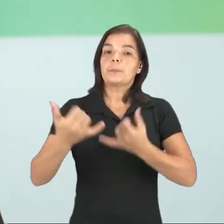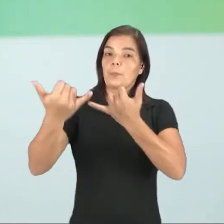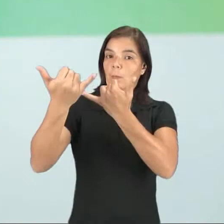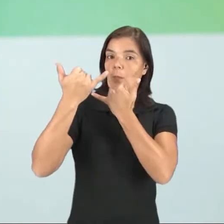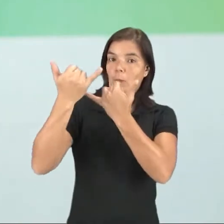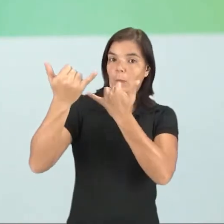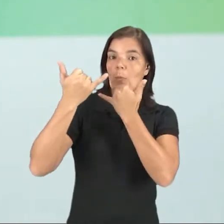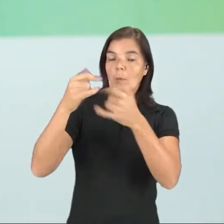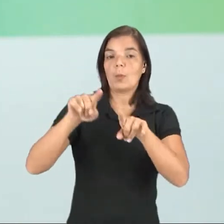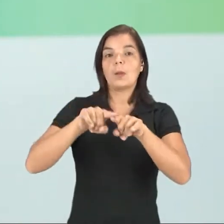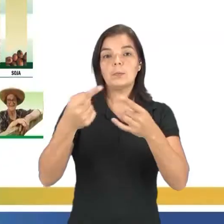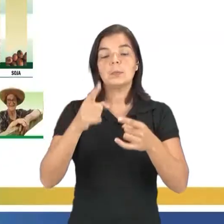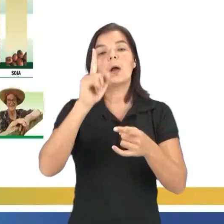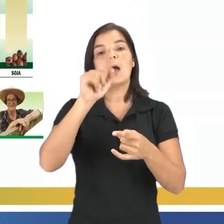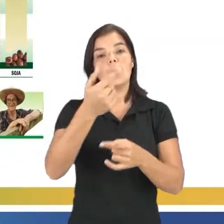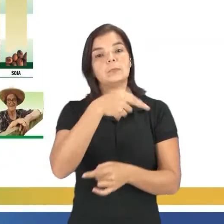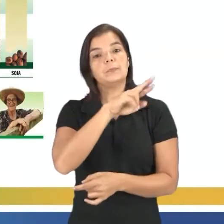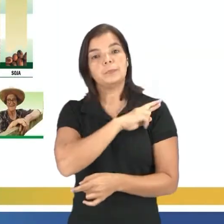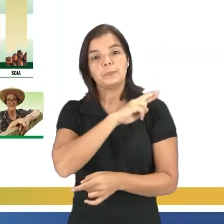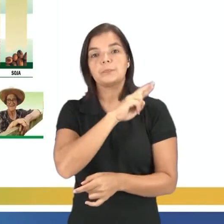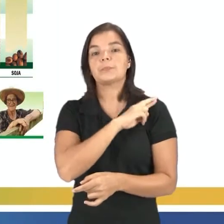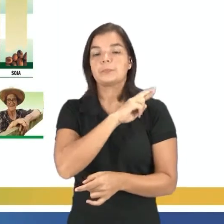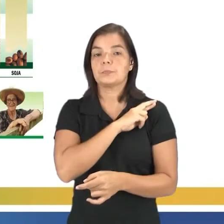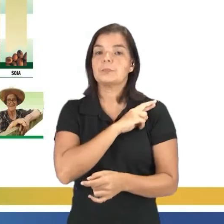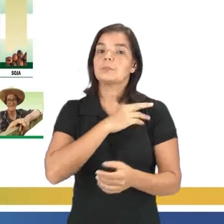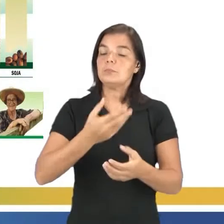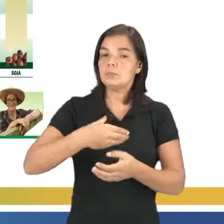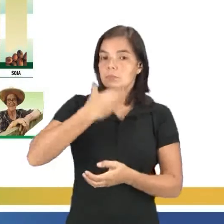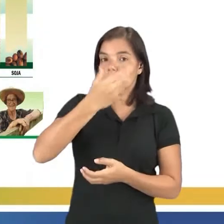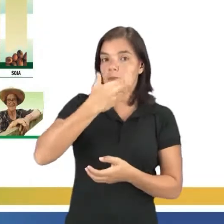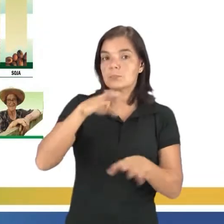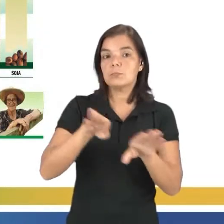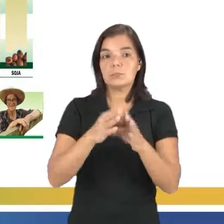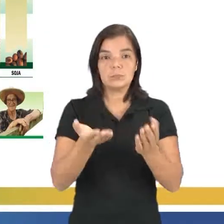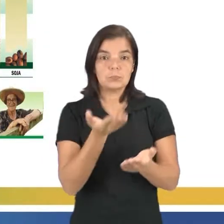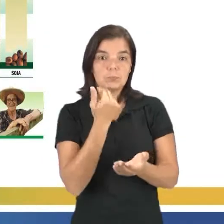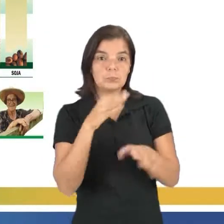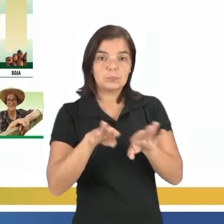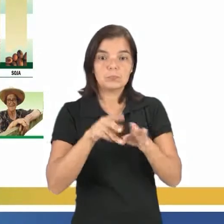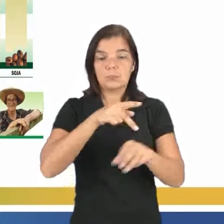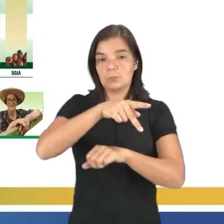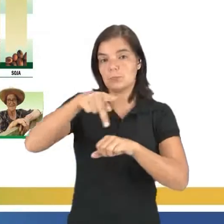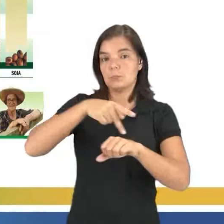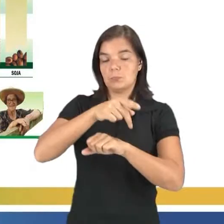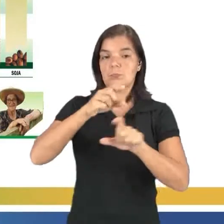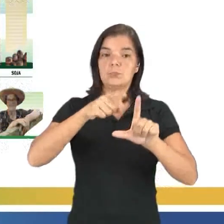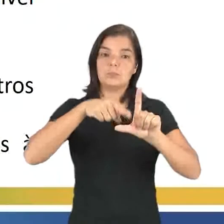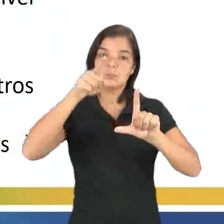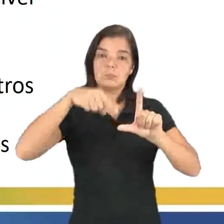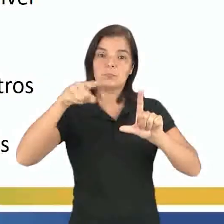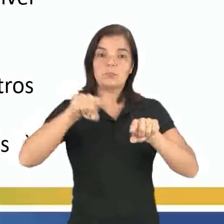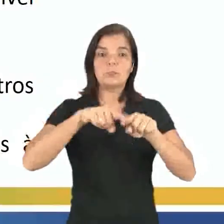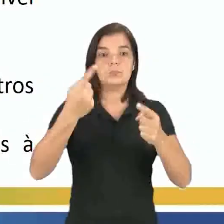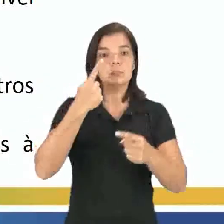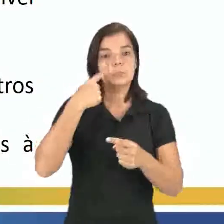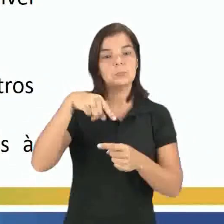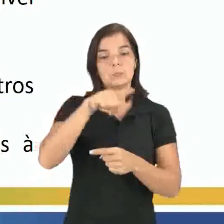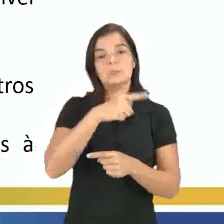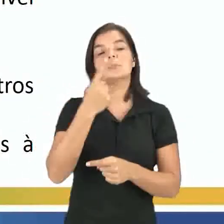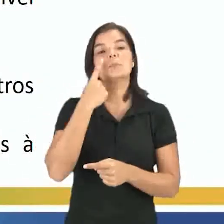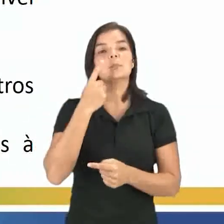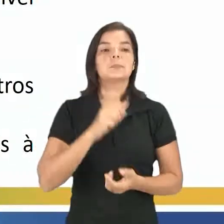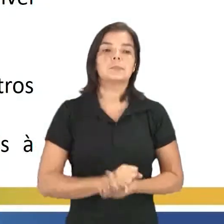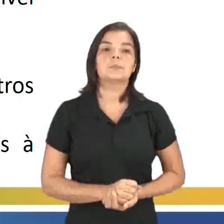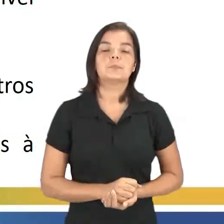a agricultura familiar era responsável por grande parte da produção de alimentos no país, conforme essa tabela que nós podemos observar,